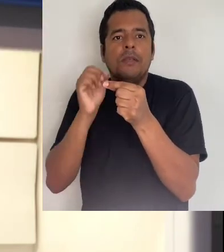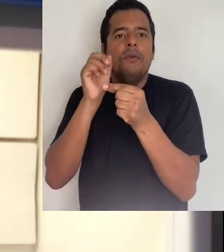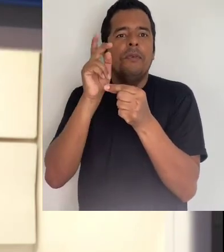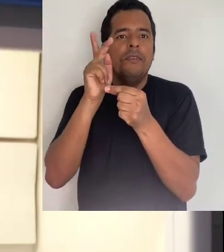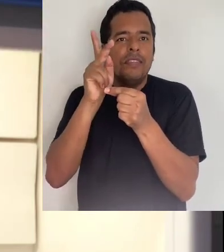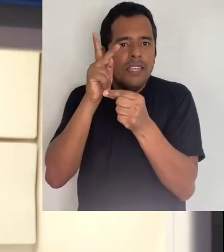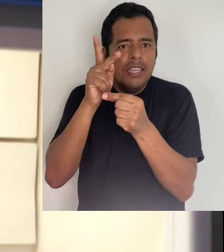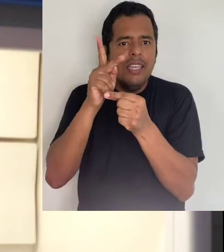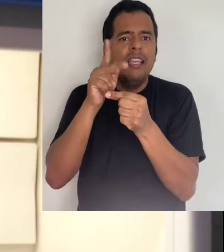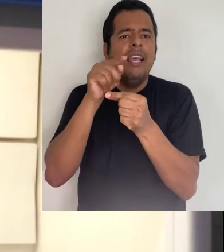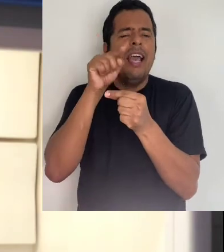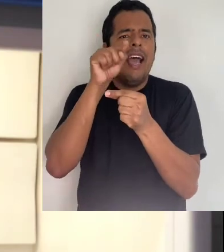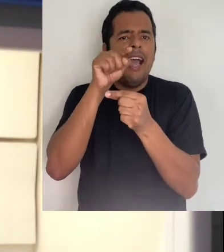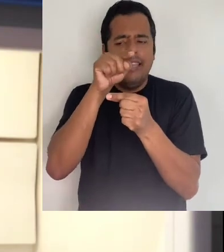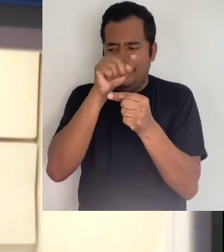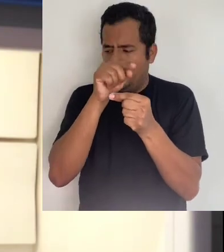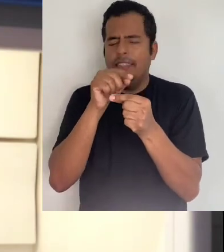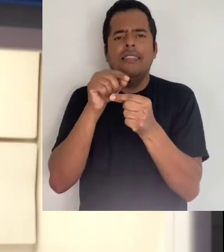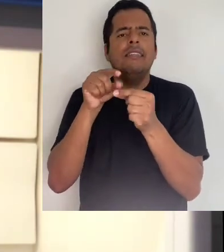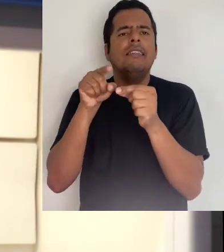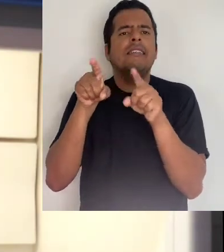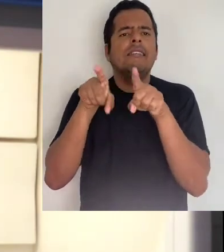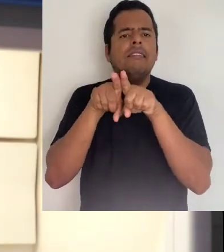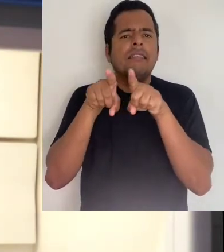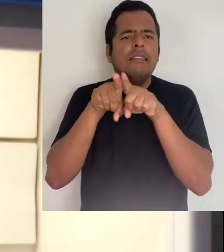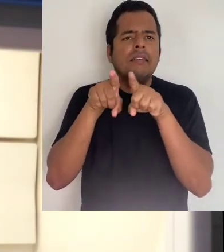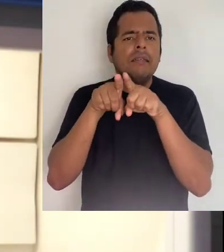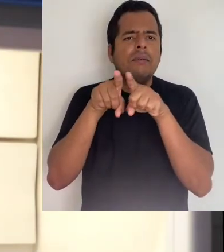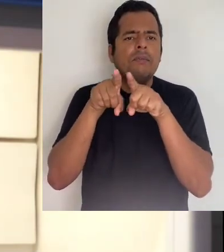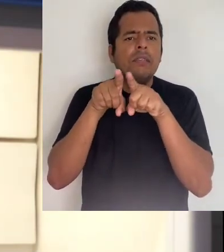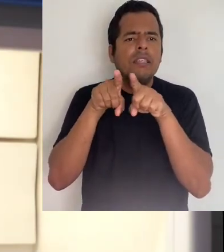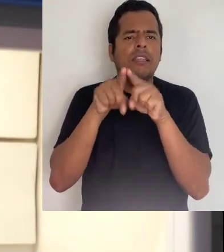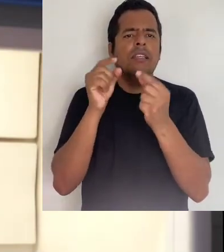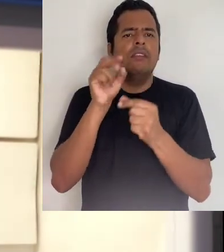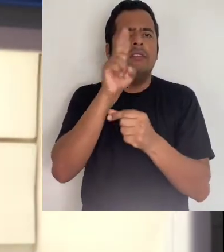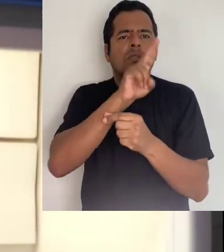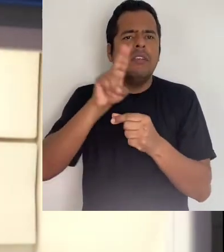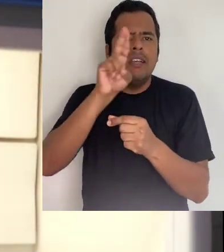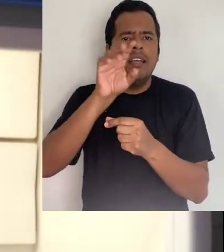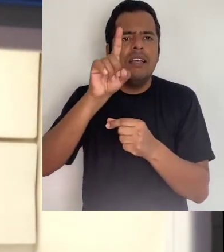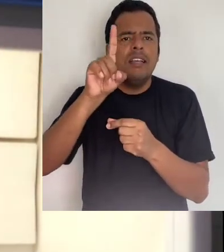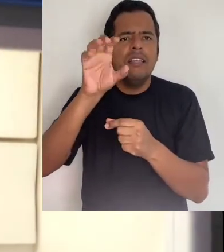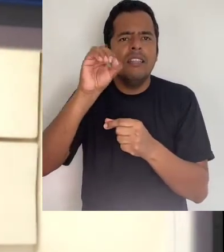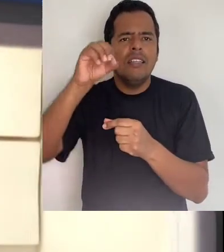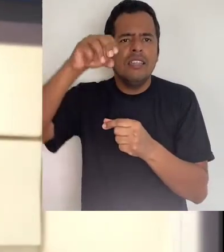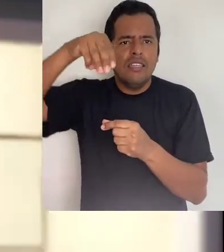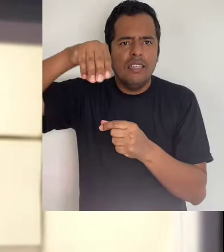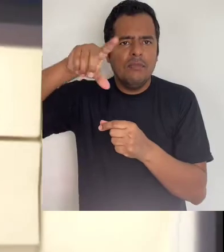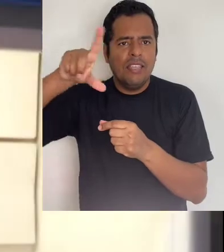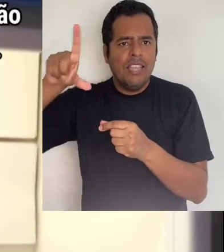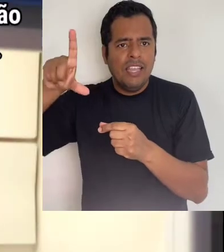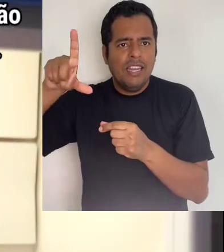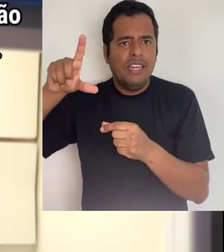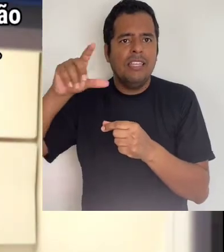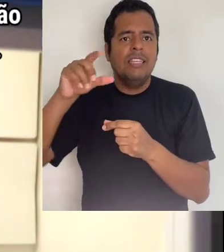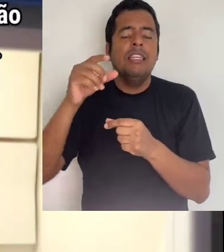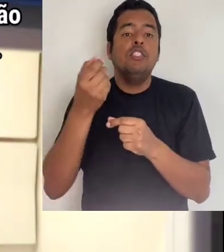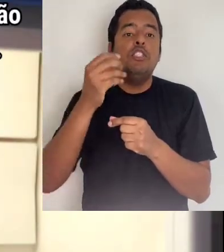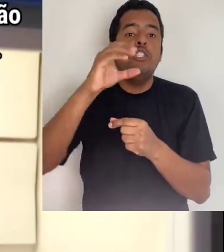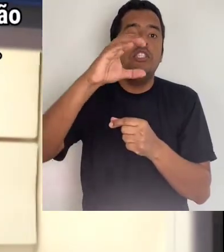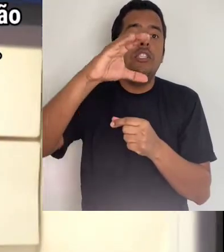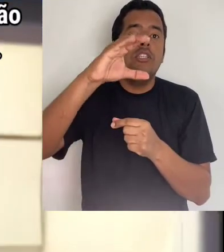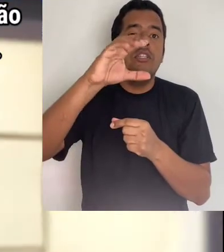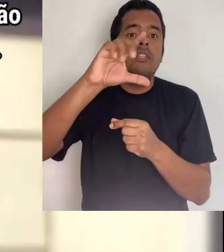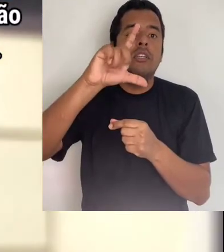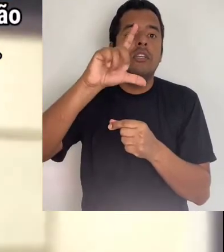ok? E agora eu vou estar adicionando uma solução de 10 ml